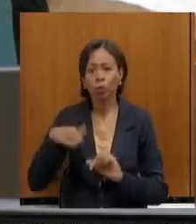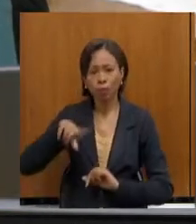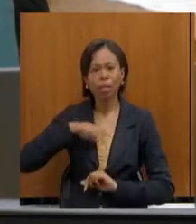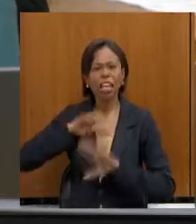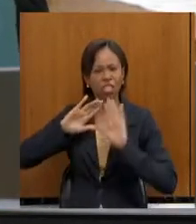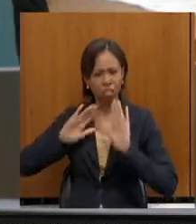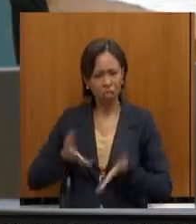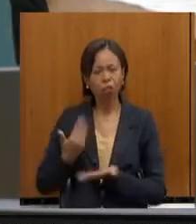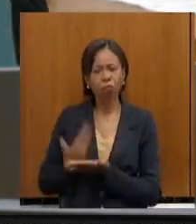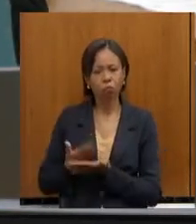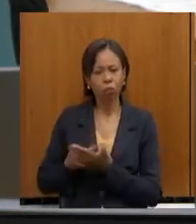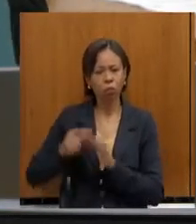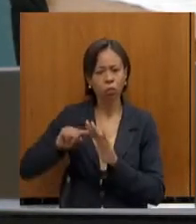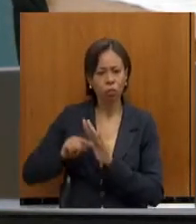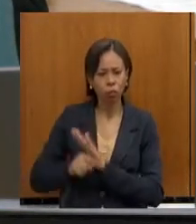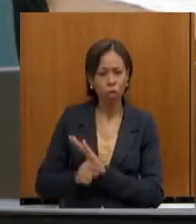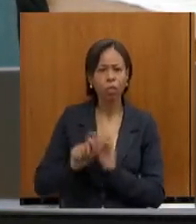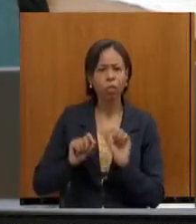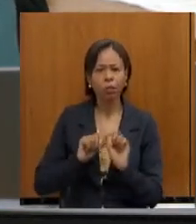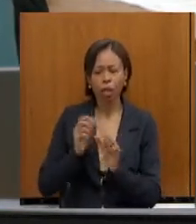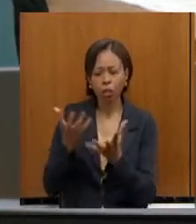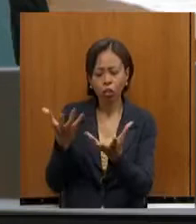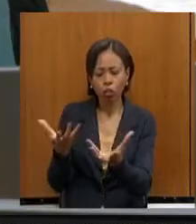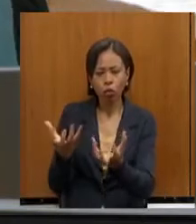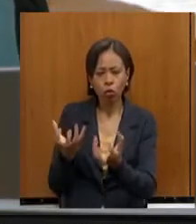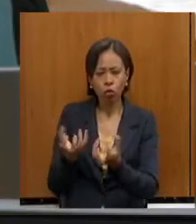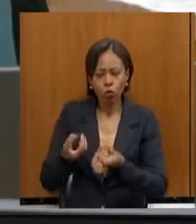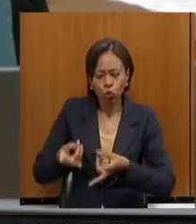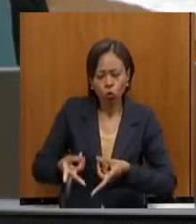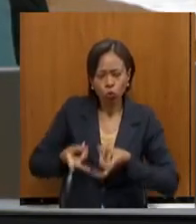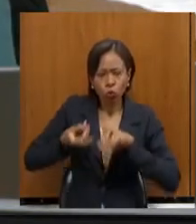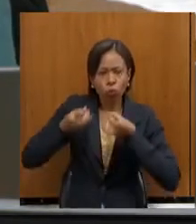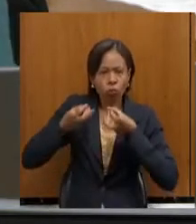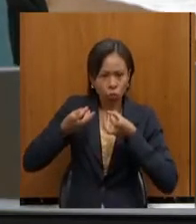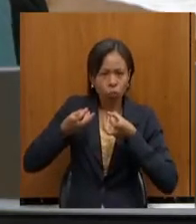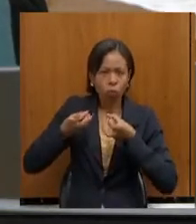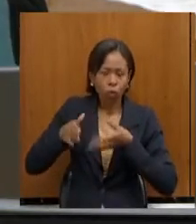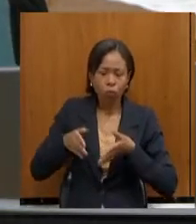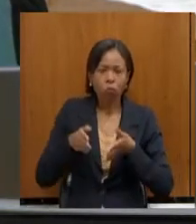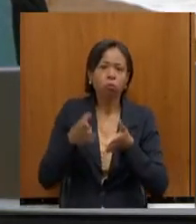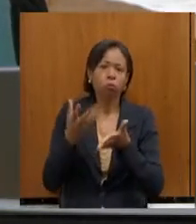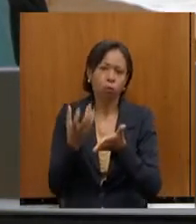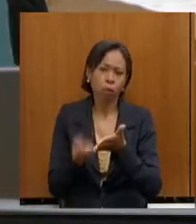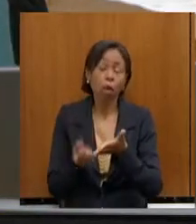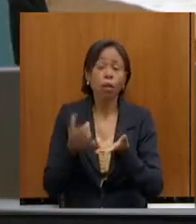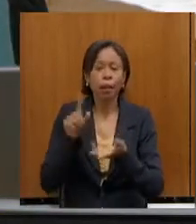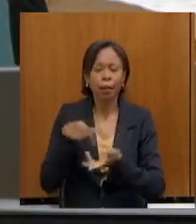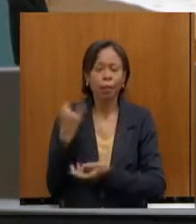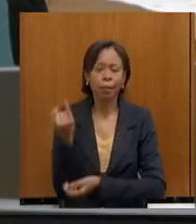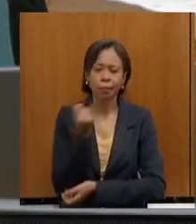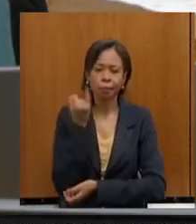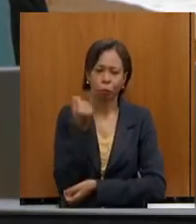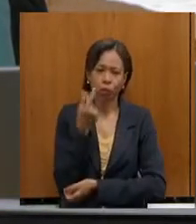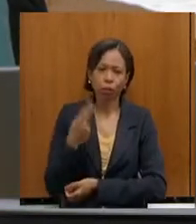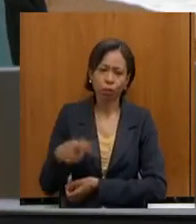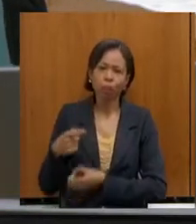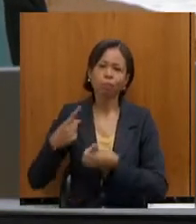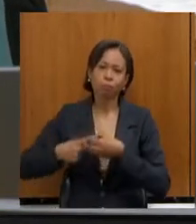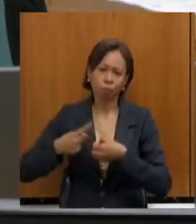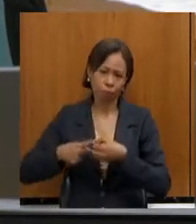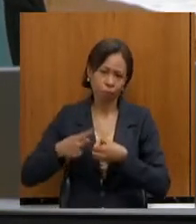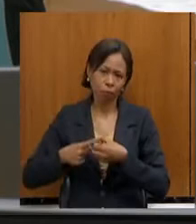na drenagem pluvial que é o quarto componente do saneamento tão importante né nas nossas cidades